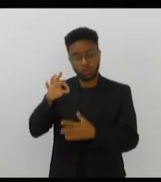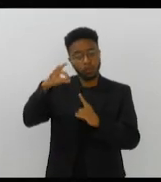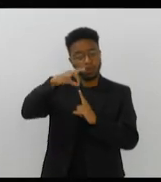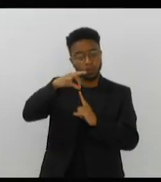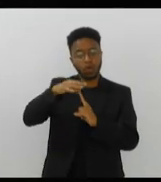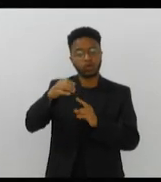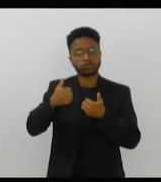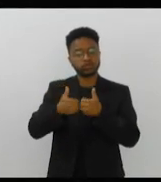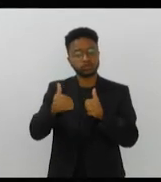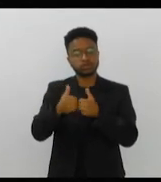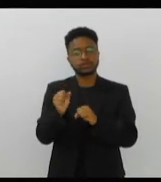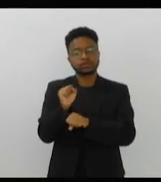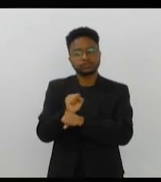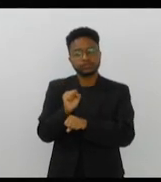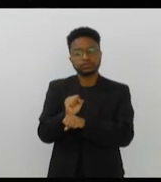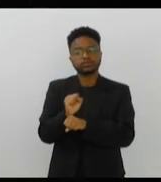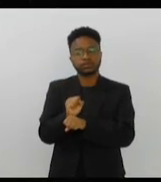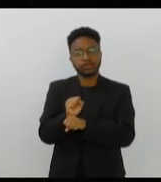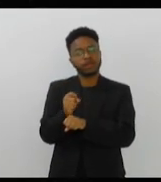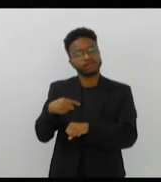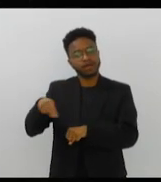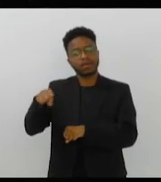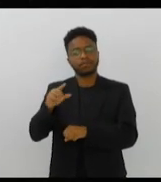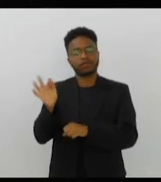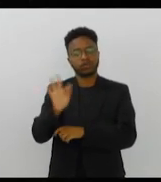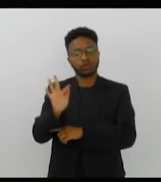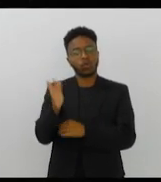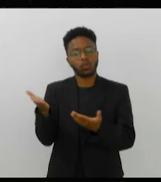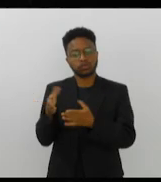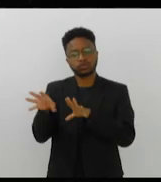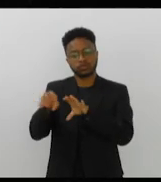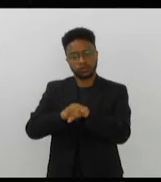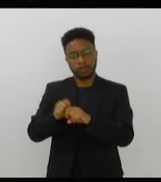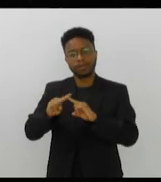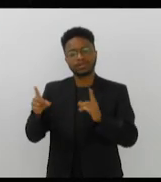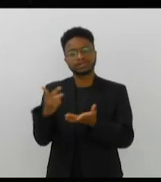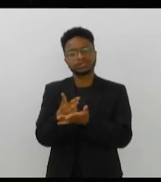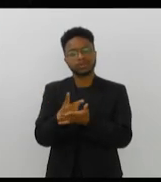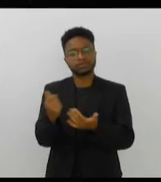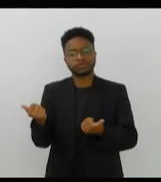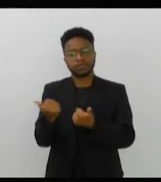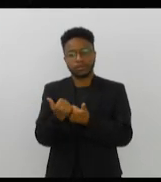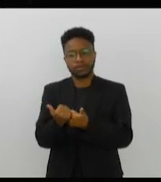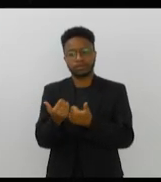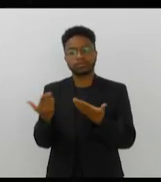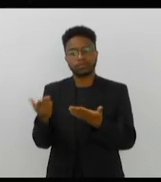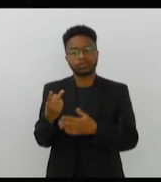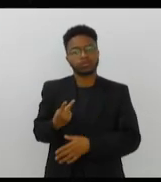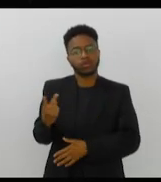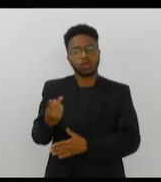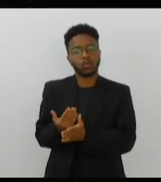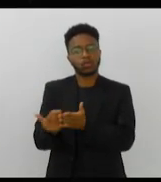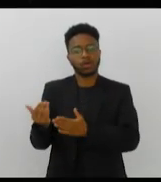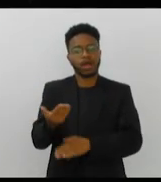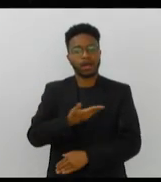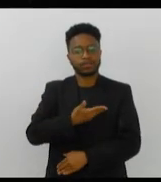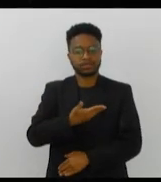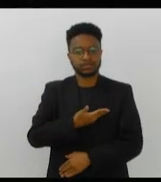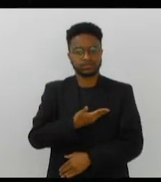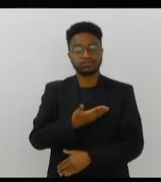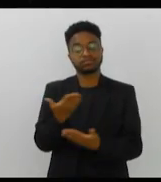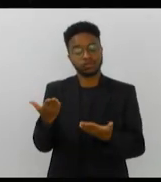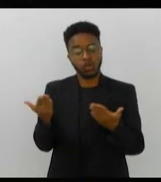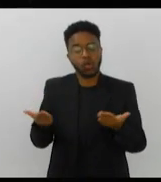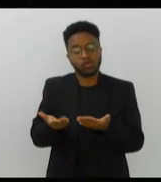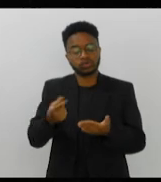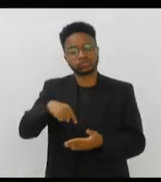para ir para a faculdade, hoje formada pedagoga, e me apoiava. E ali a gente começou uma amizade. E hoje nós